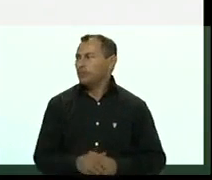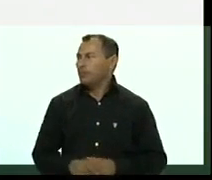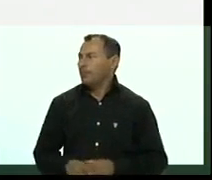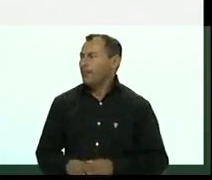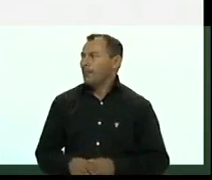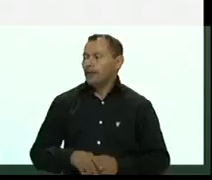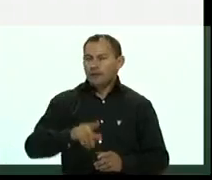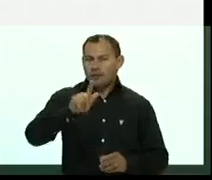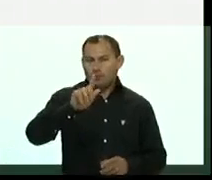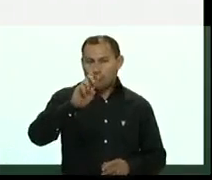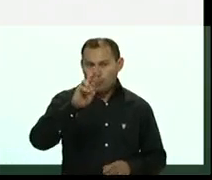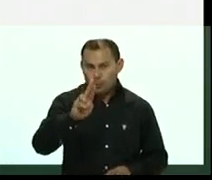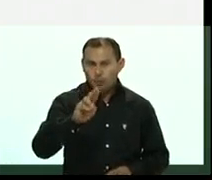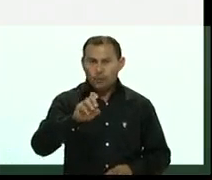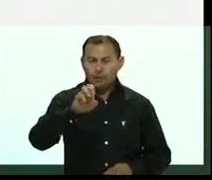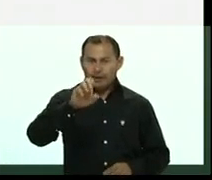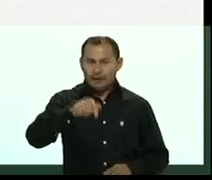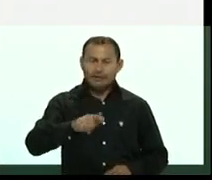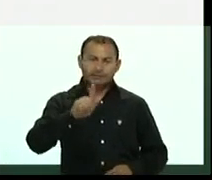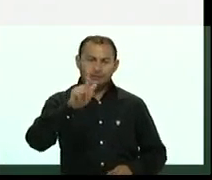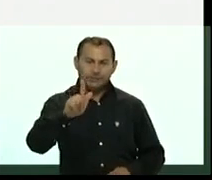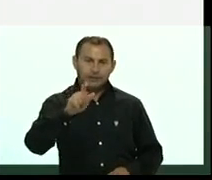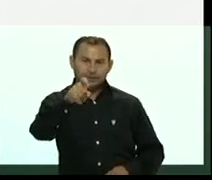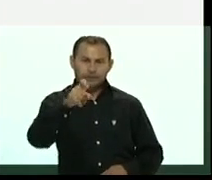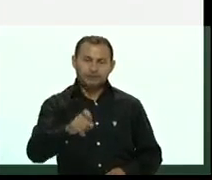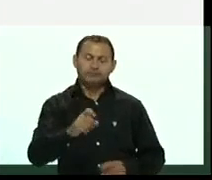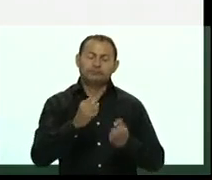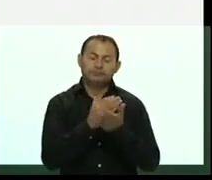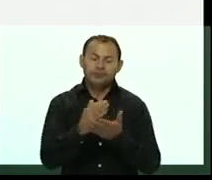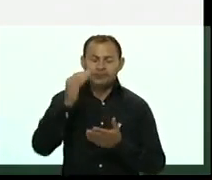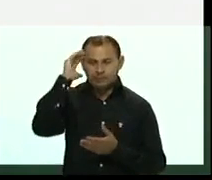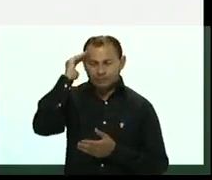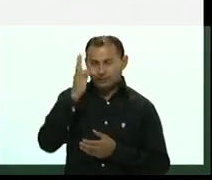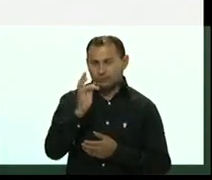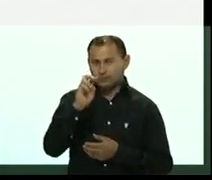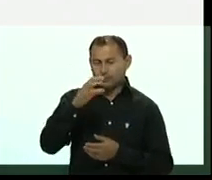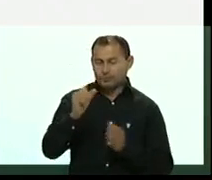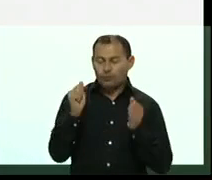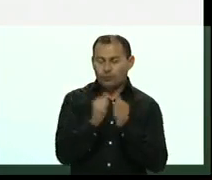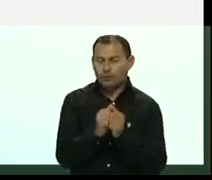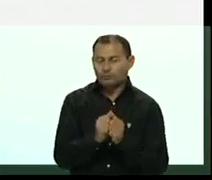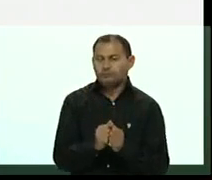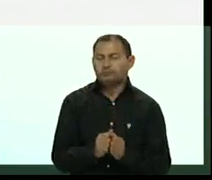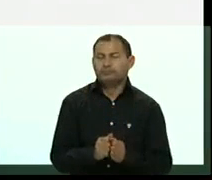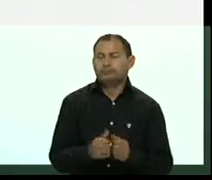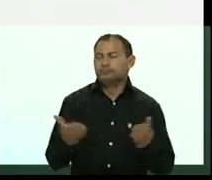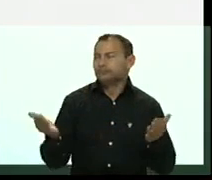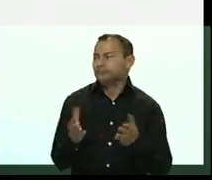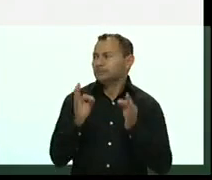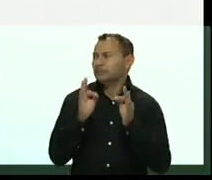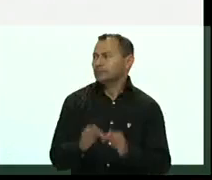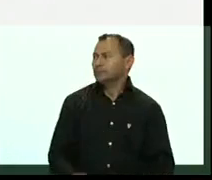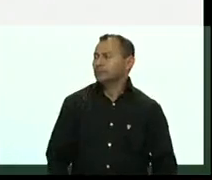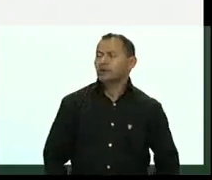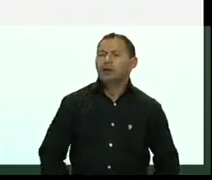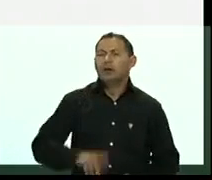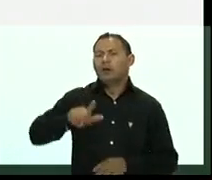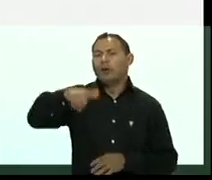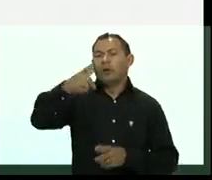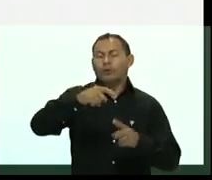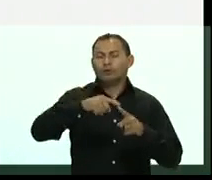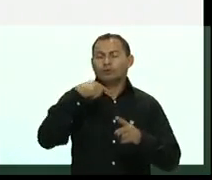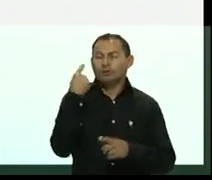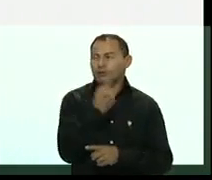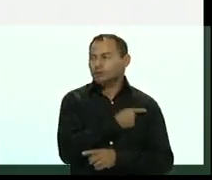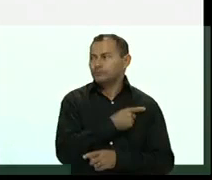de G de X. Então, nós vamos começar a entender que a gente pode criar uma função composta aqui, tá? Outra relação que